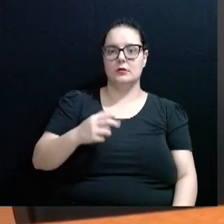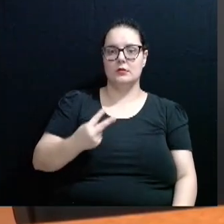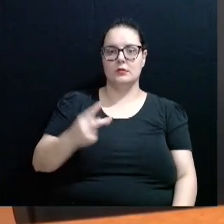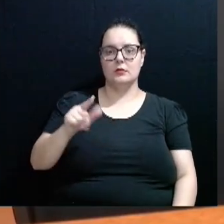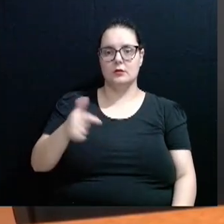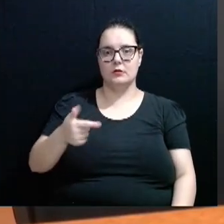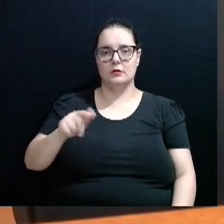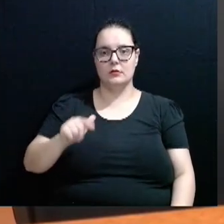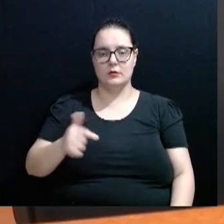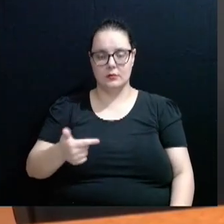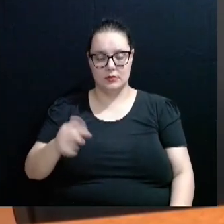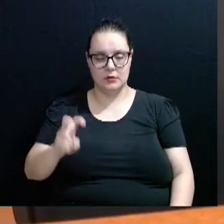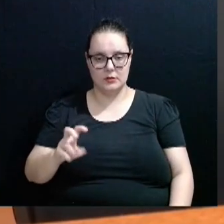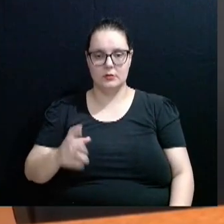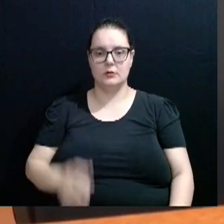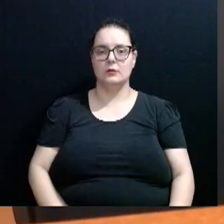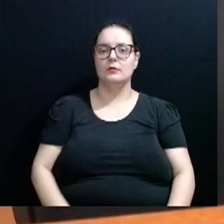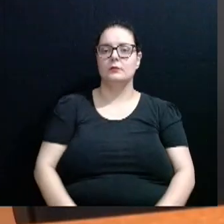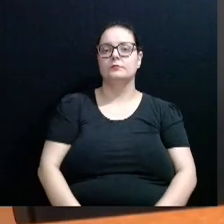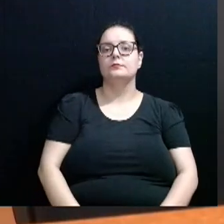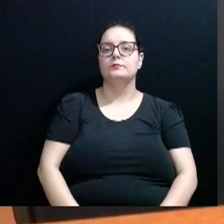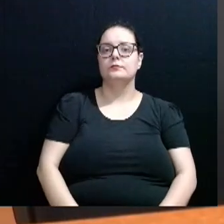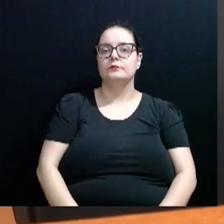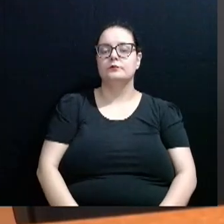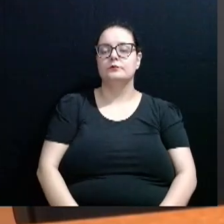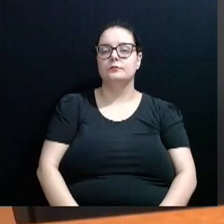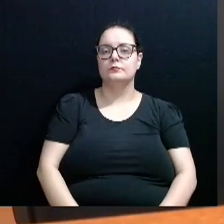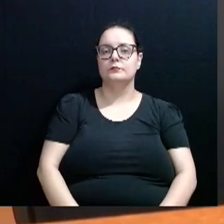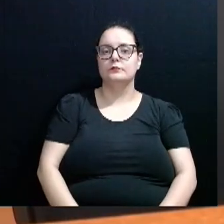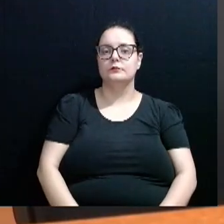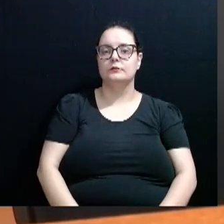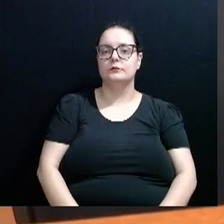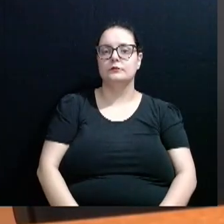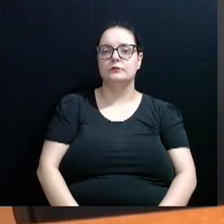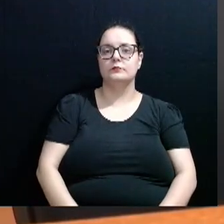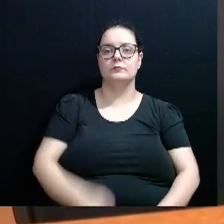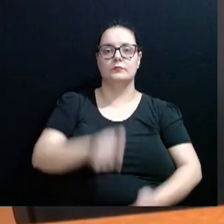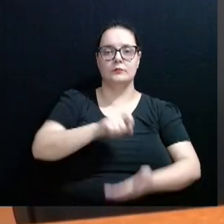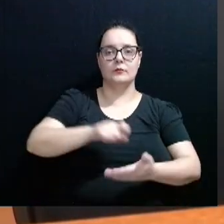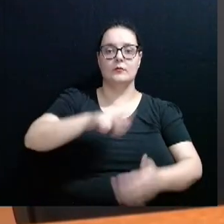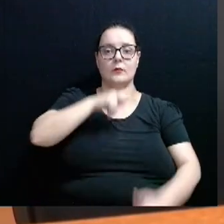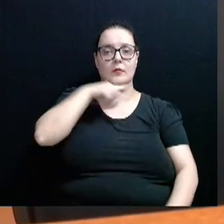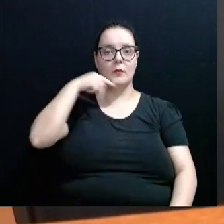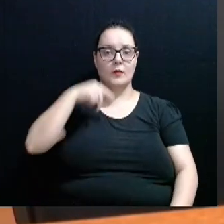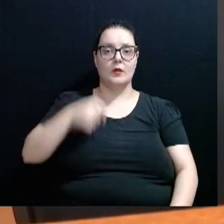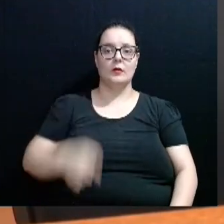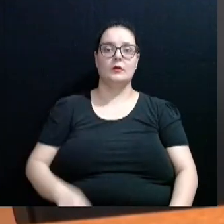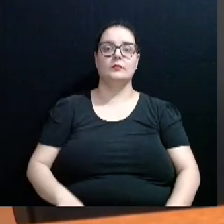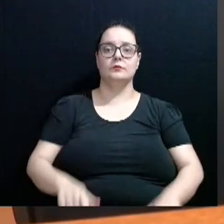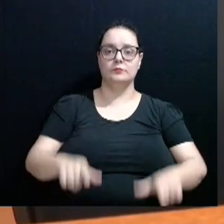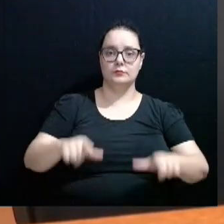processo 244-238, de autoria do senhor Permínio Monteiro, que consegue